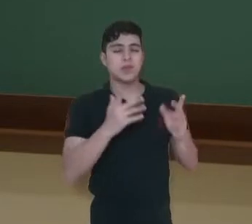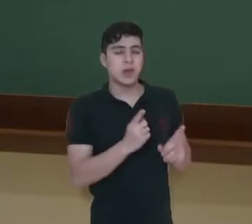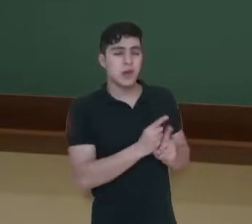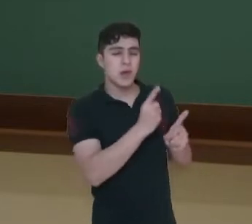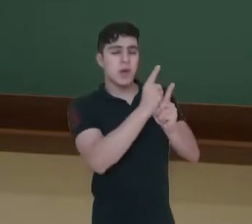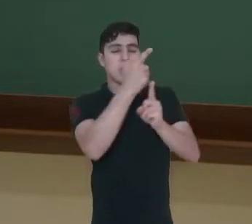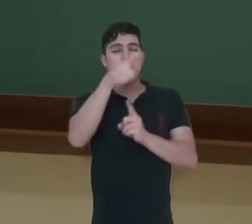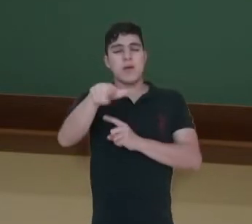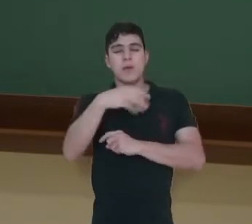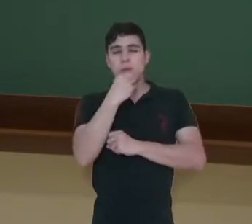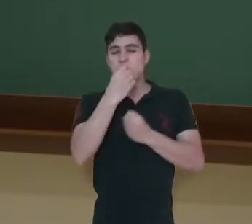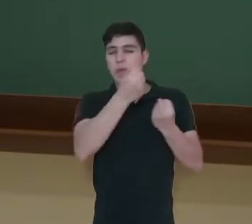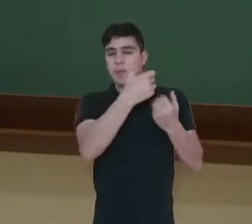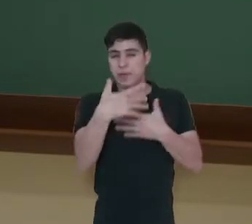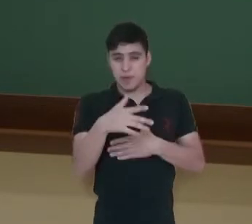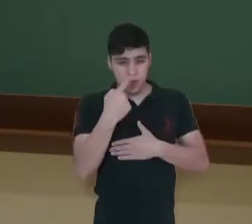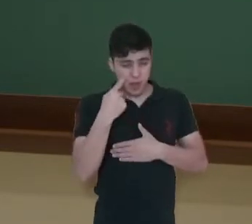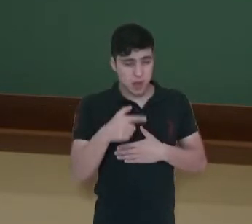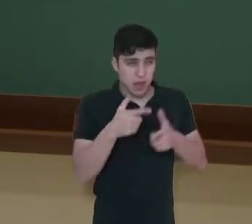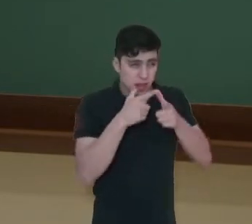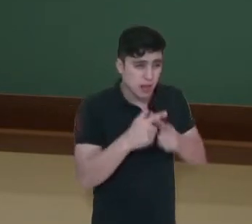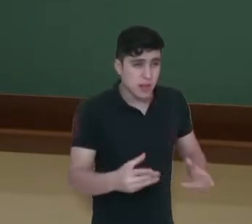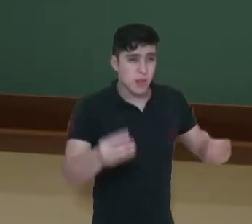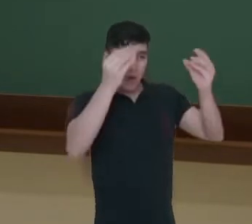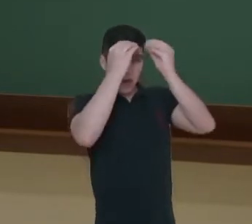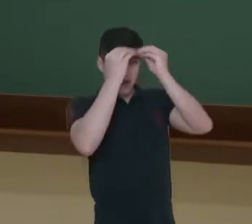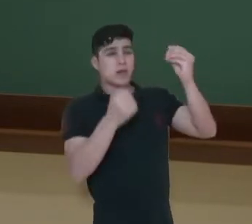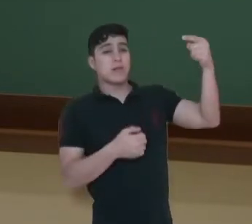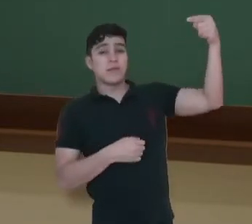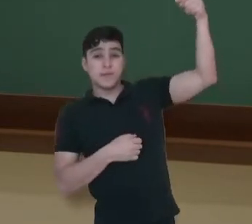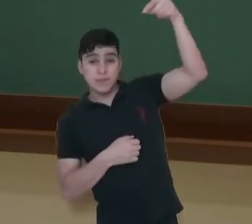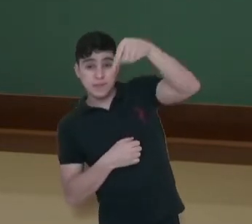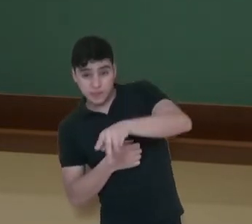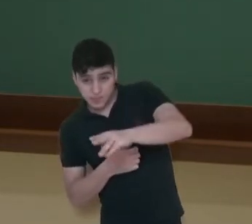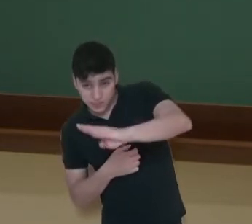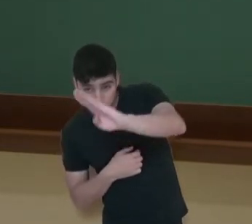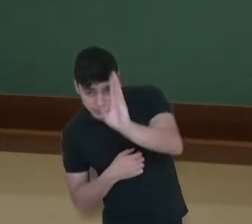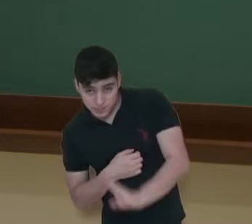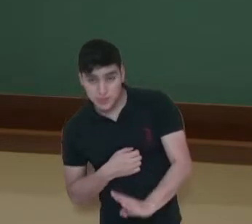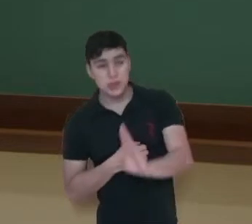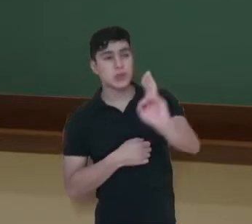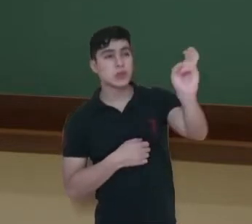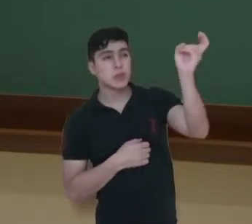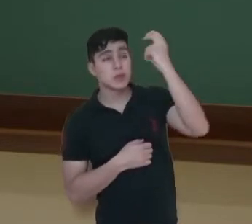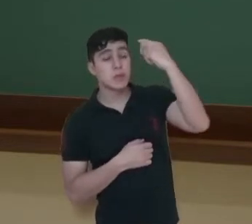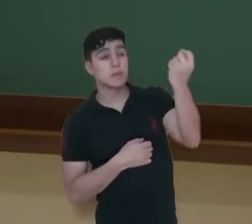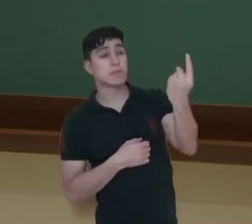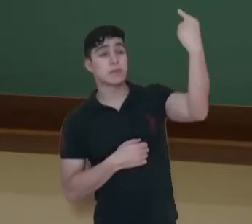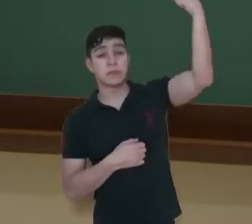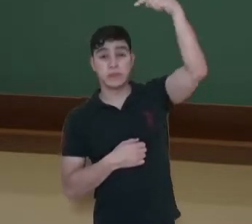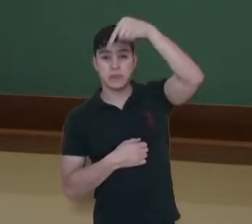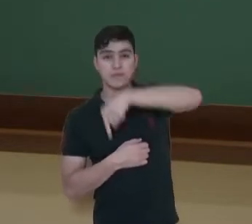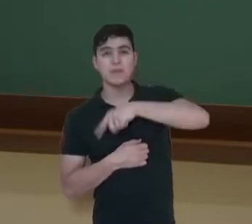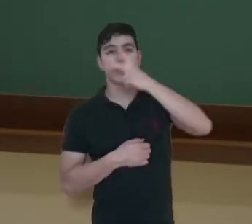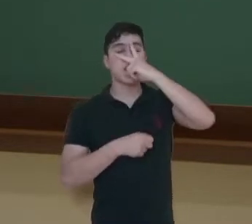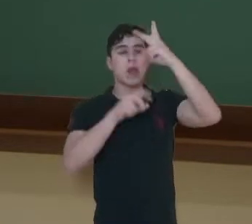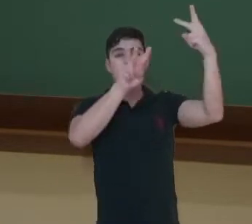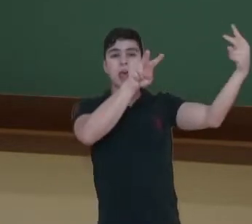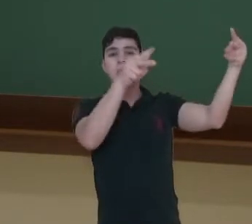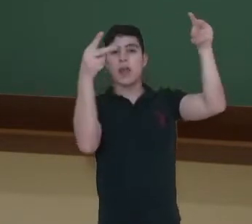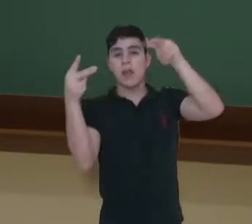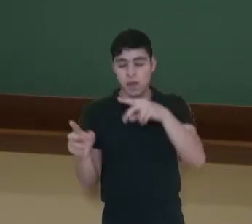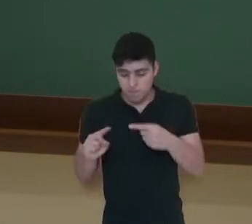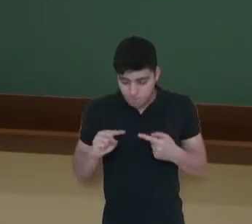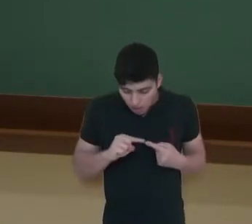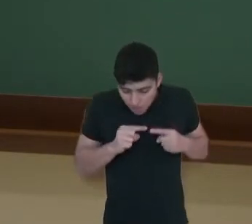oportunidades, quando alguma linguagem chega, uma cultura chega ao nosso local de convívio, essa cultura vai ser assimilada e